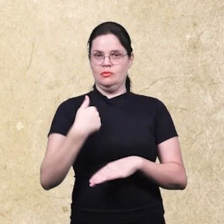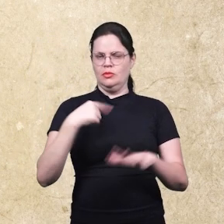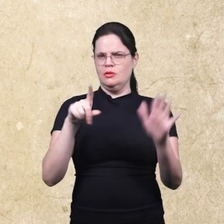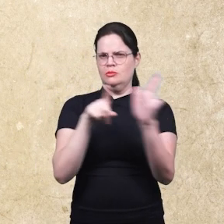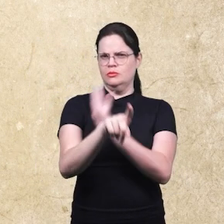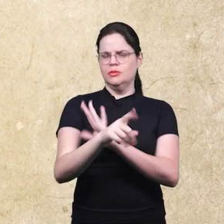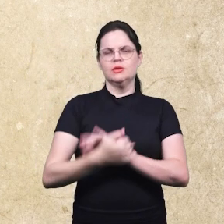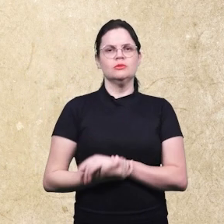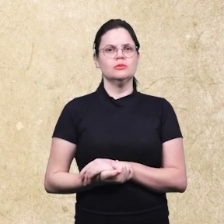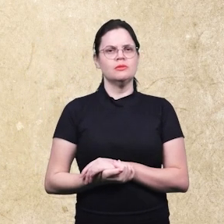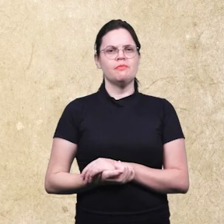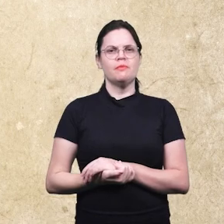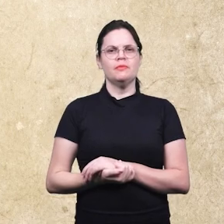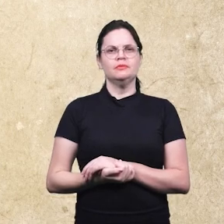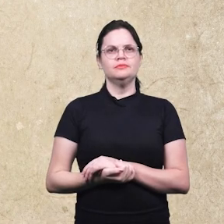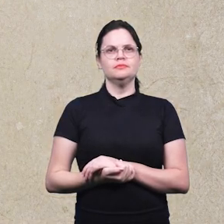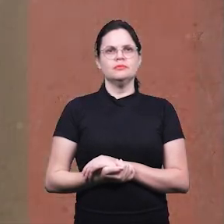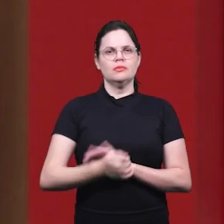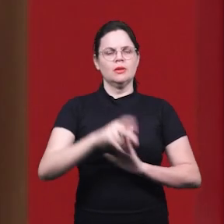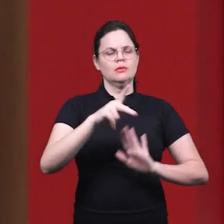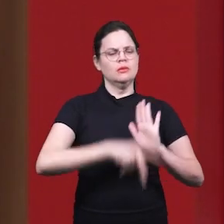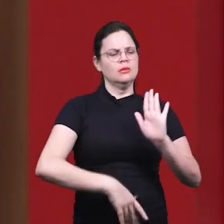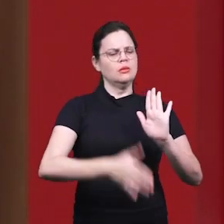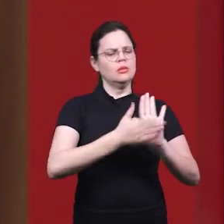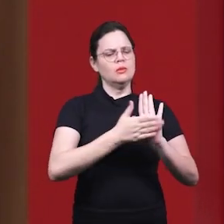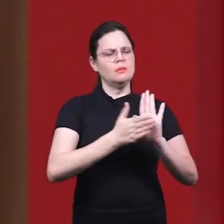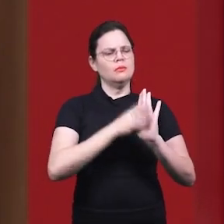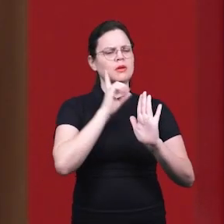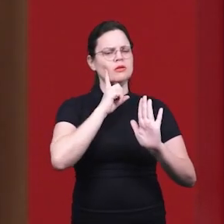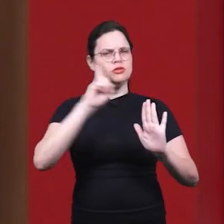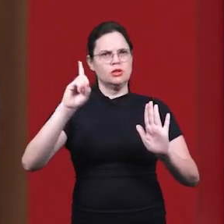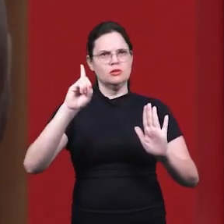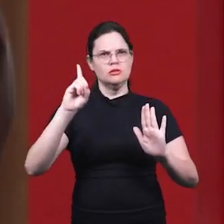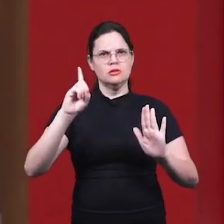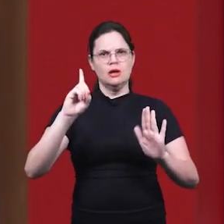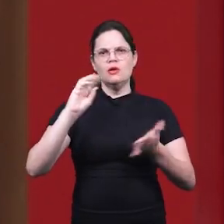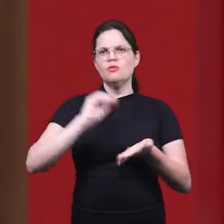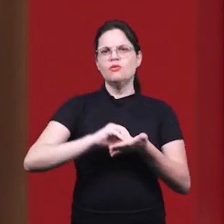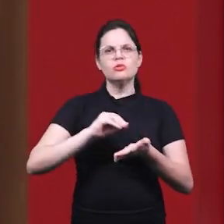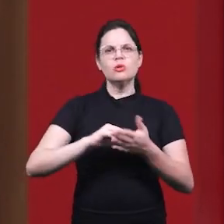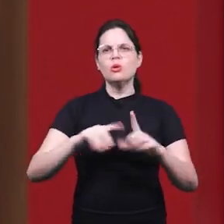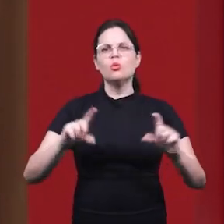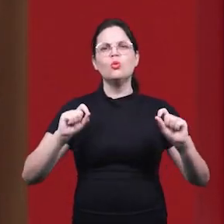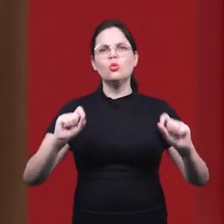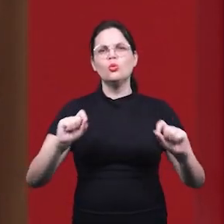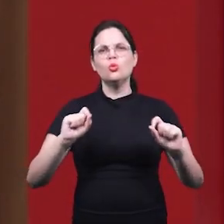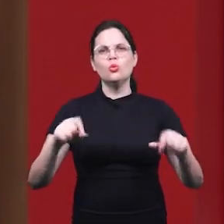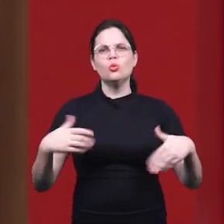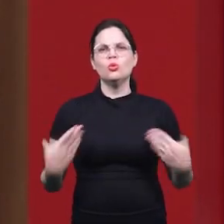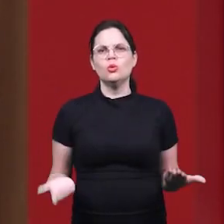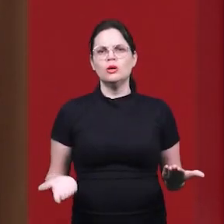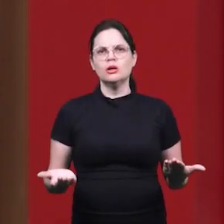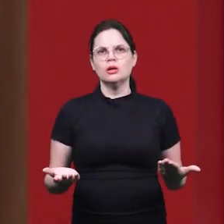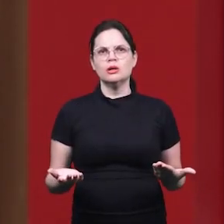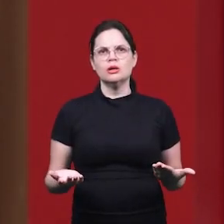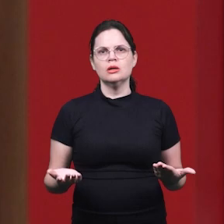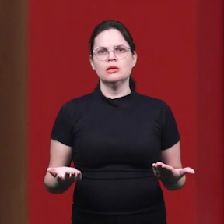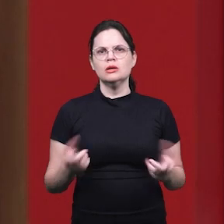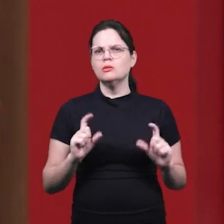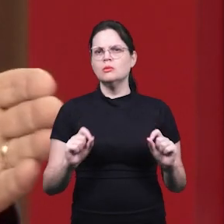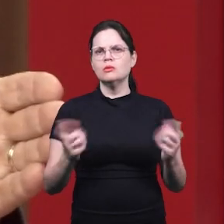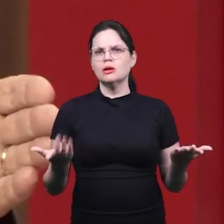mesmos: o que faltou no plano de Deus até o fim, até a vinda de Jesus para reinar dentro das 70